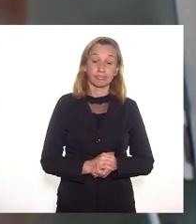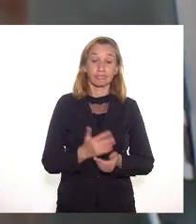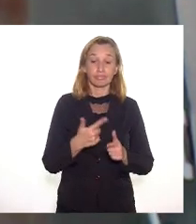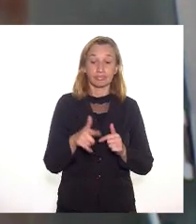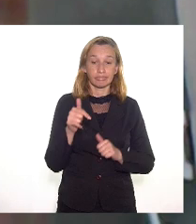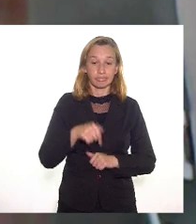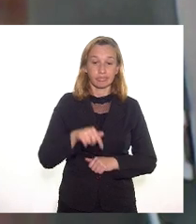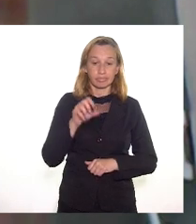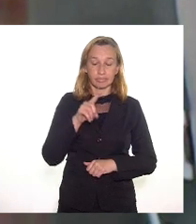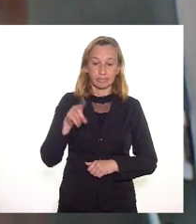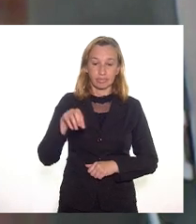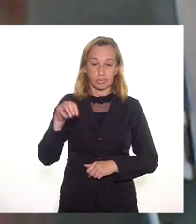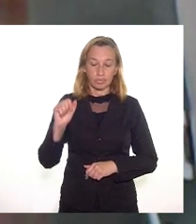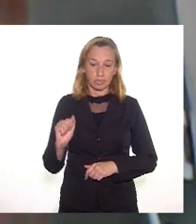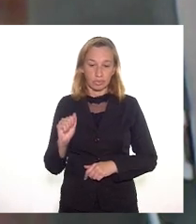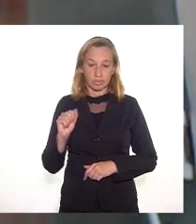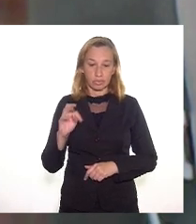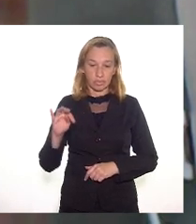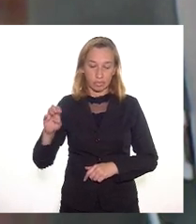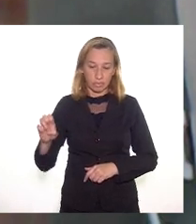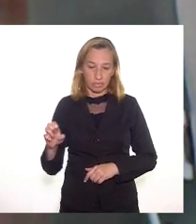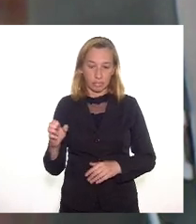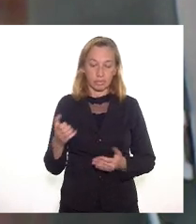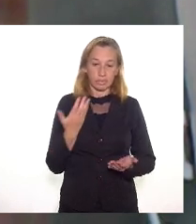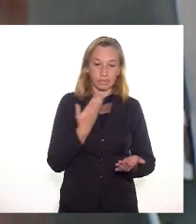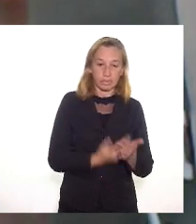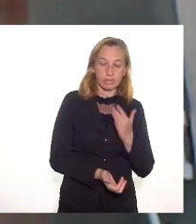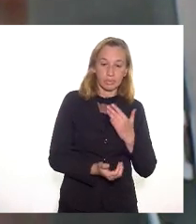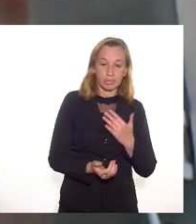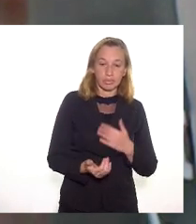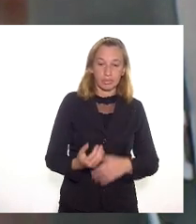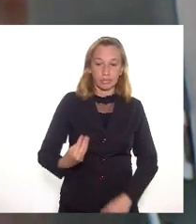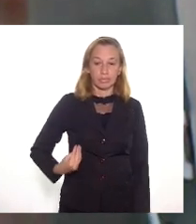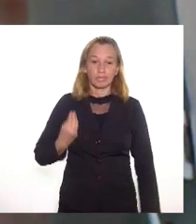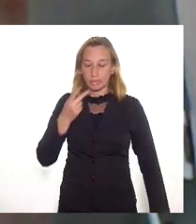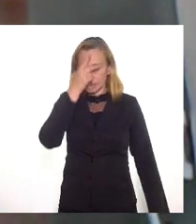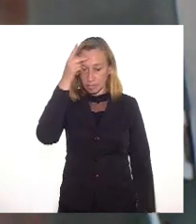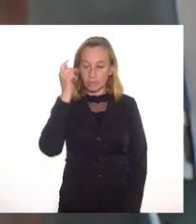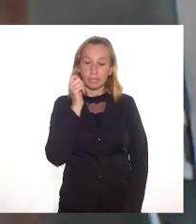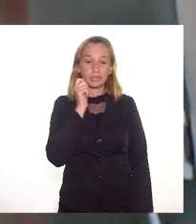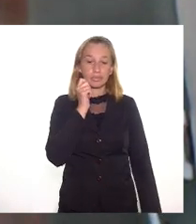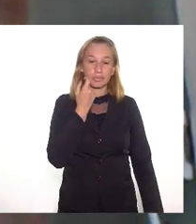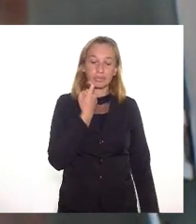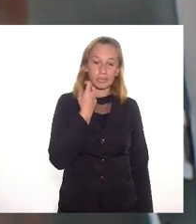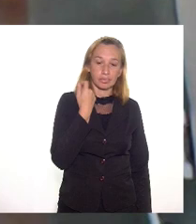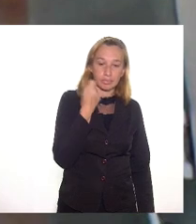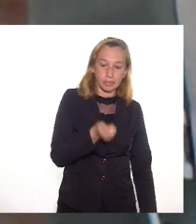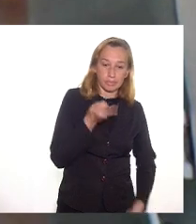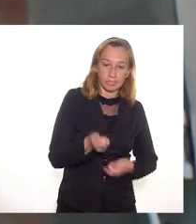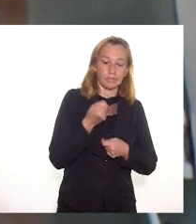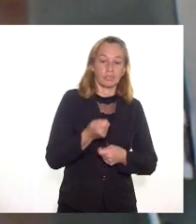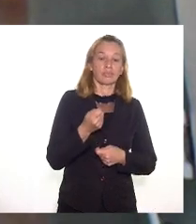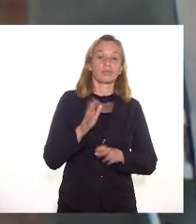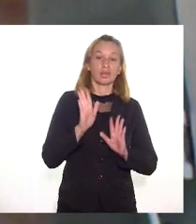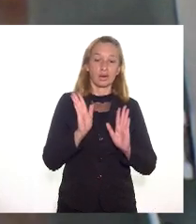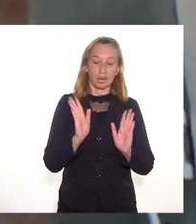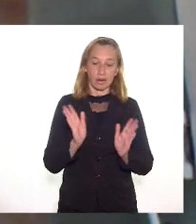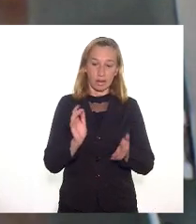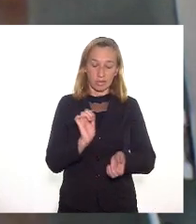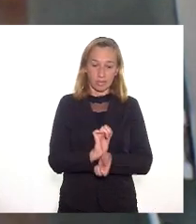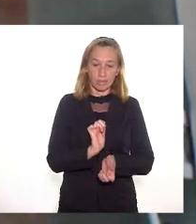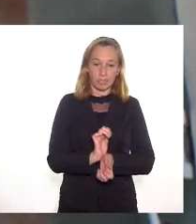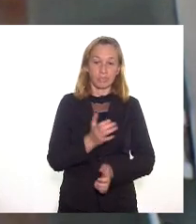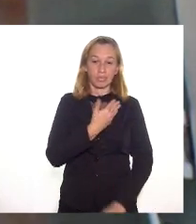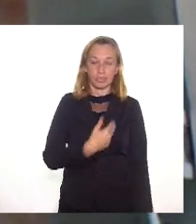Oeste que acabou com vida do pescador. Mas, voltando aqui ao nosso eixo, eu espero que o governador o Carlos Castro possa